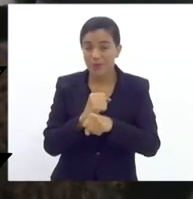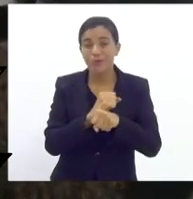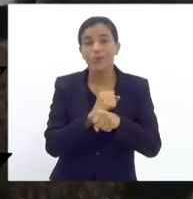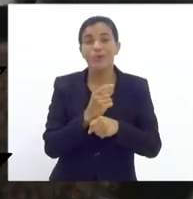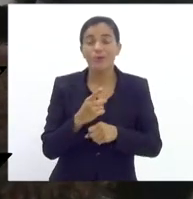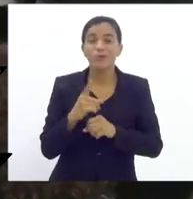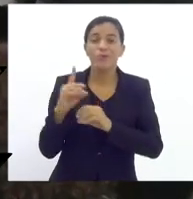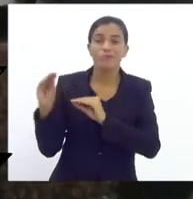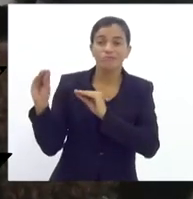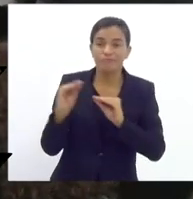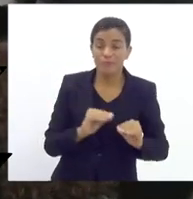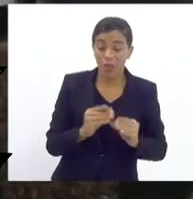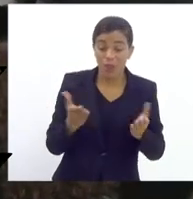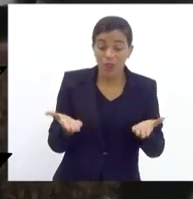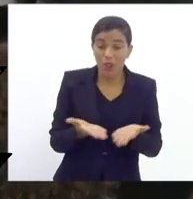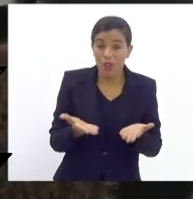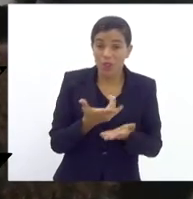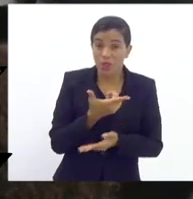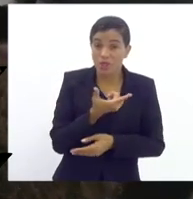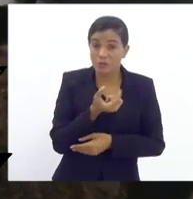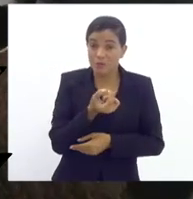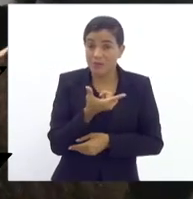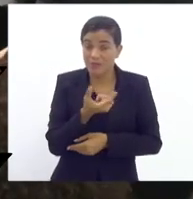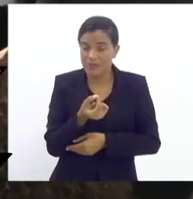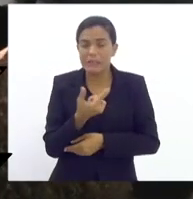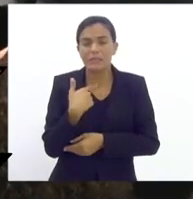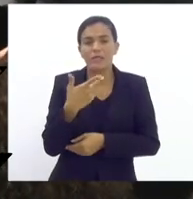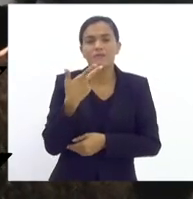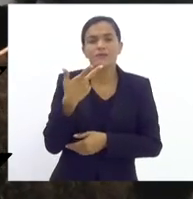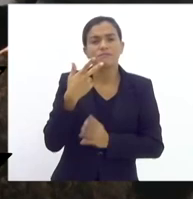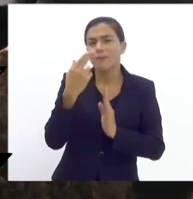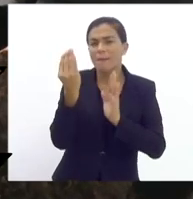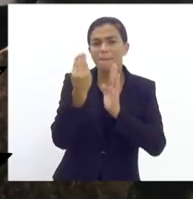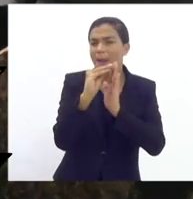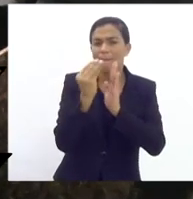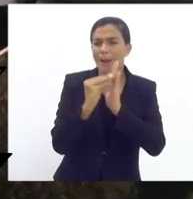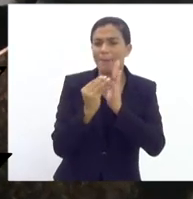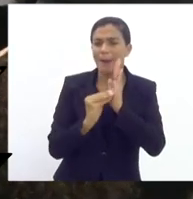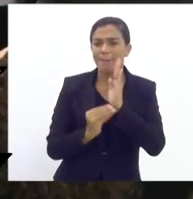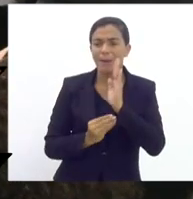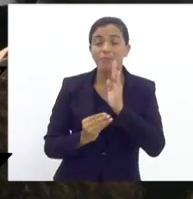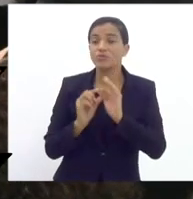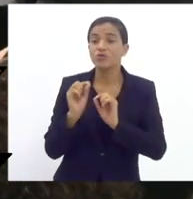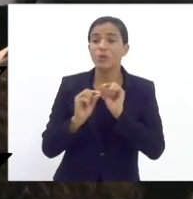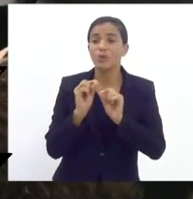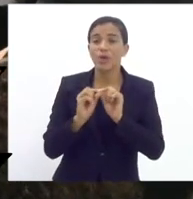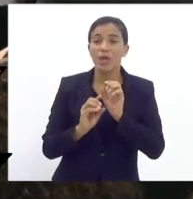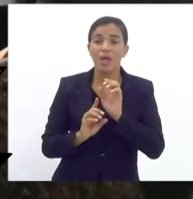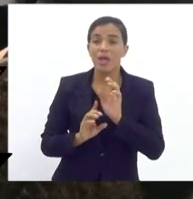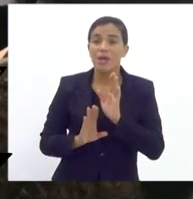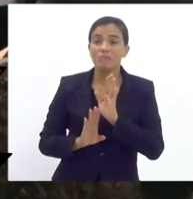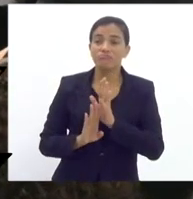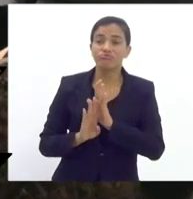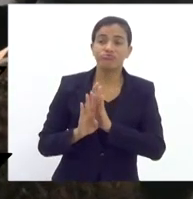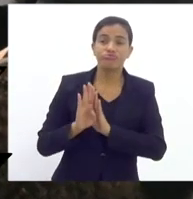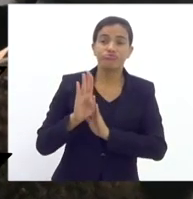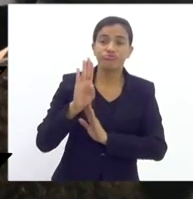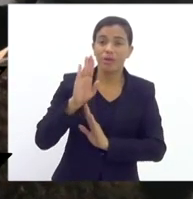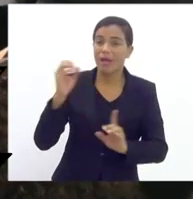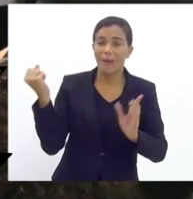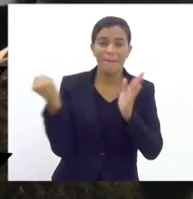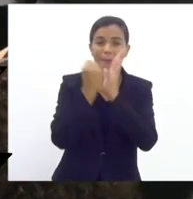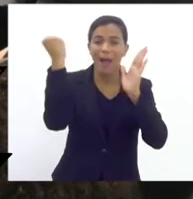migrações internacionais agora de 2020 aí ele traz um processo crescente de feminização das imigrações